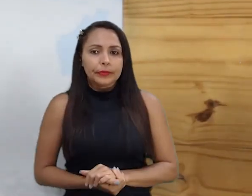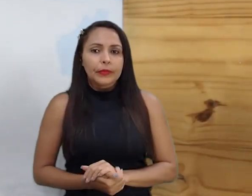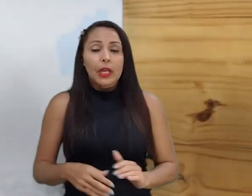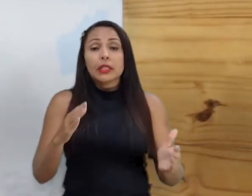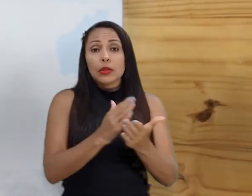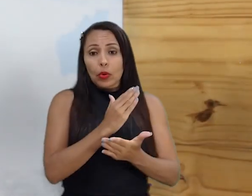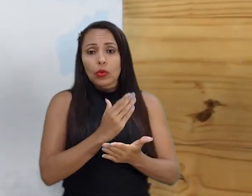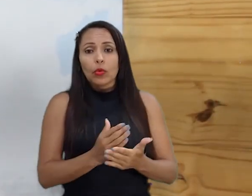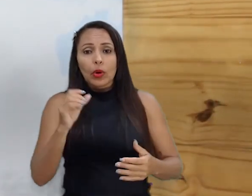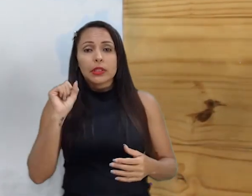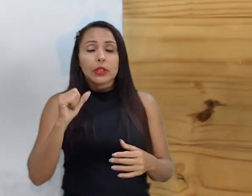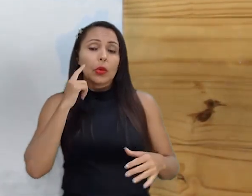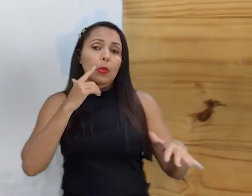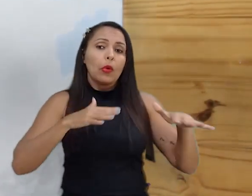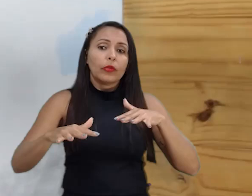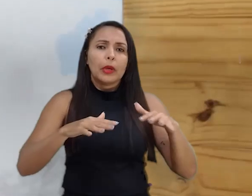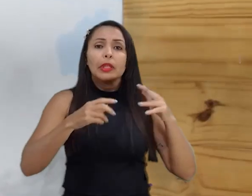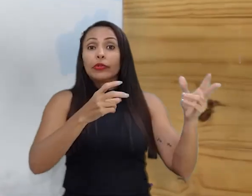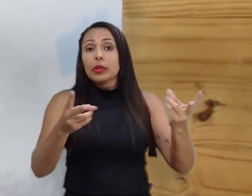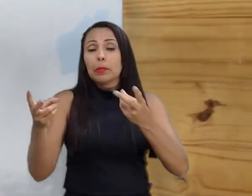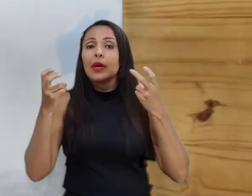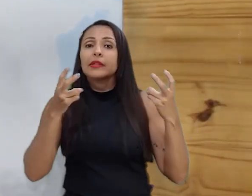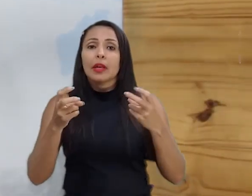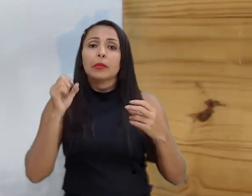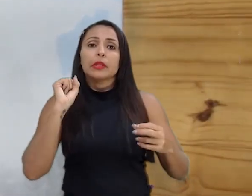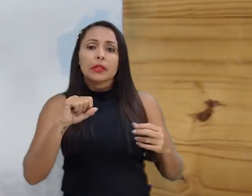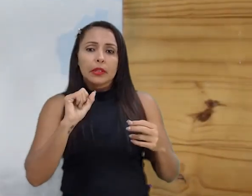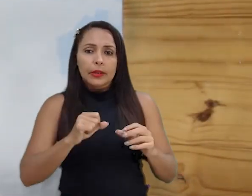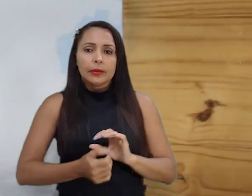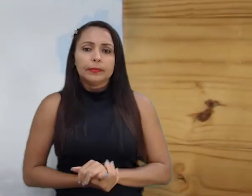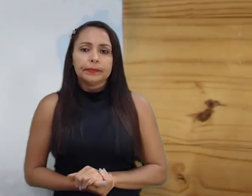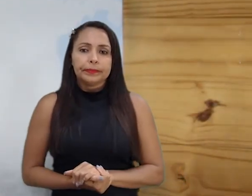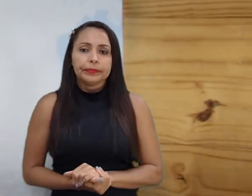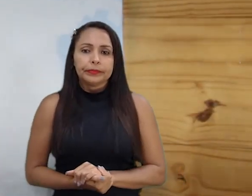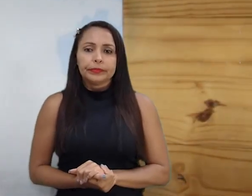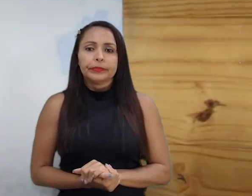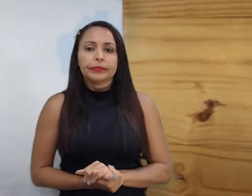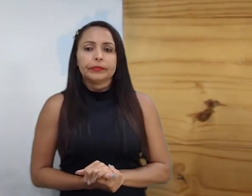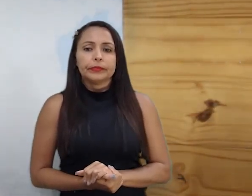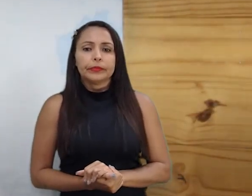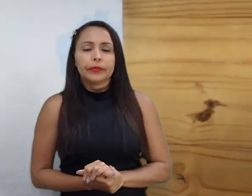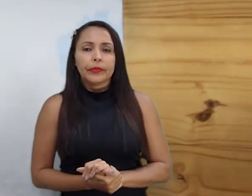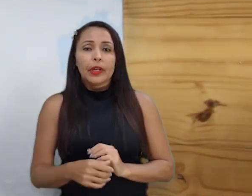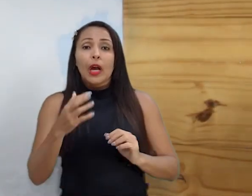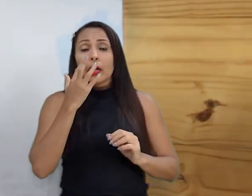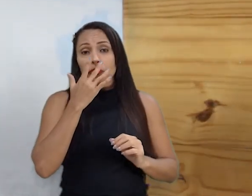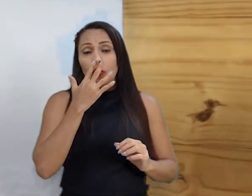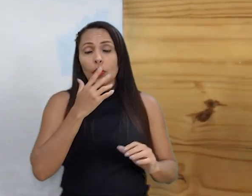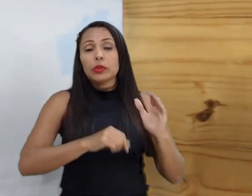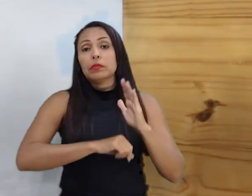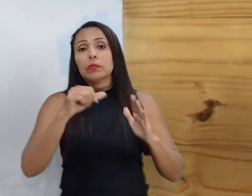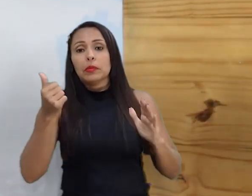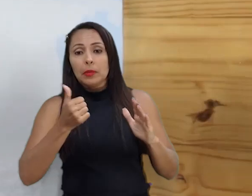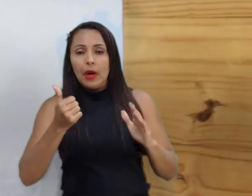das obras, né, desse movimento, e que a gente percebe muito essa questão, né? A intersecção das linhas pretas, as cores primárias e